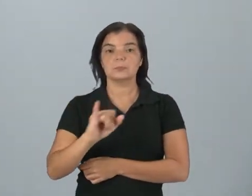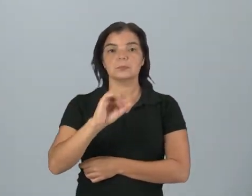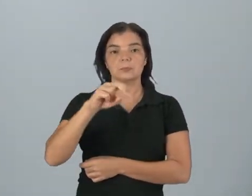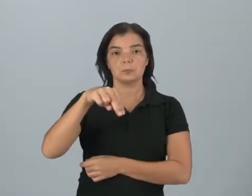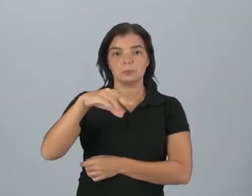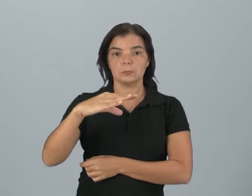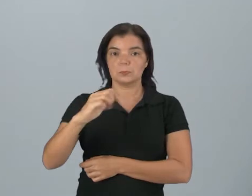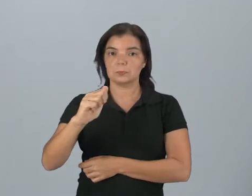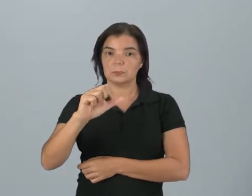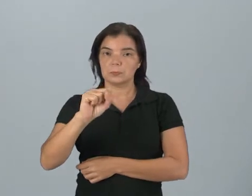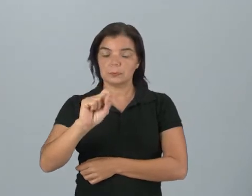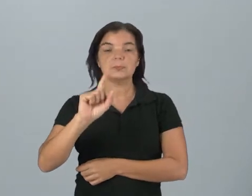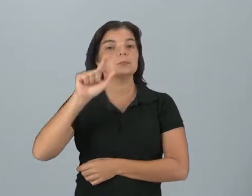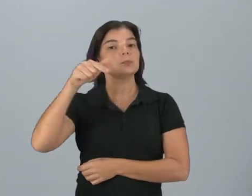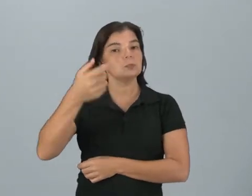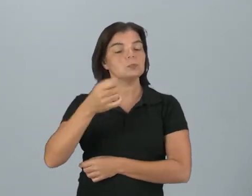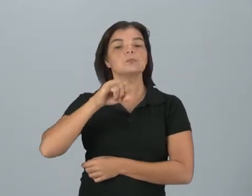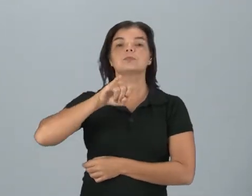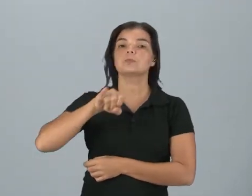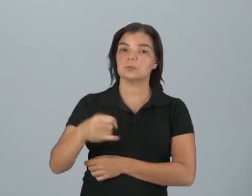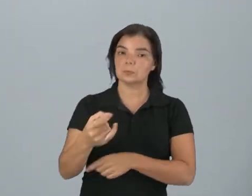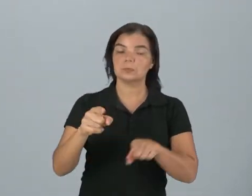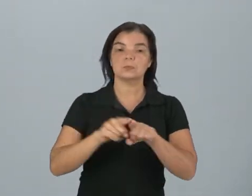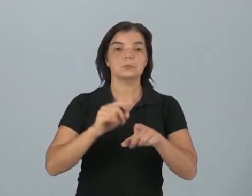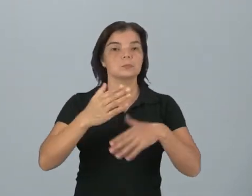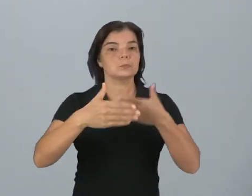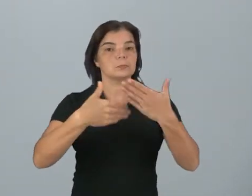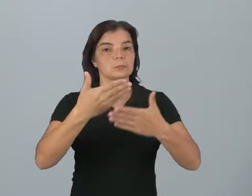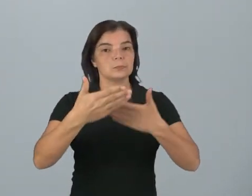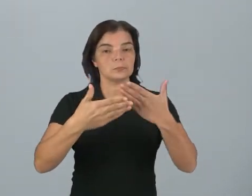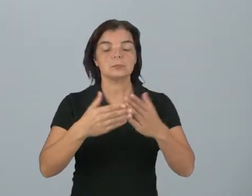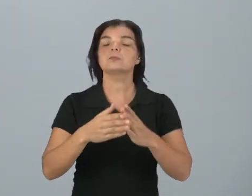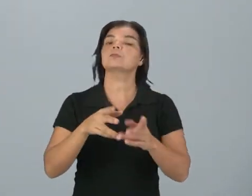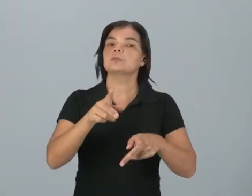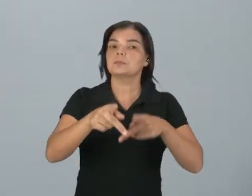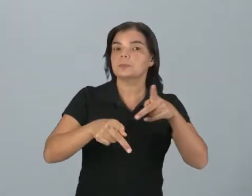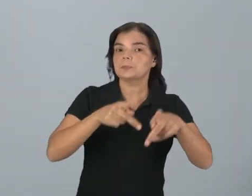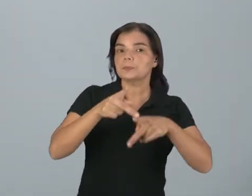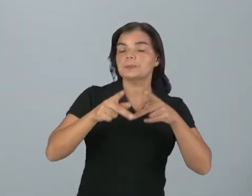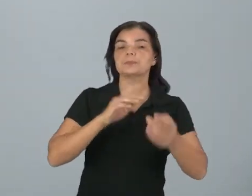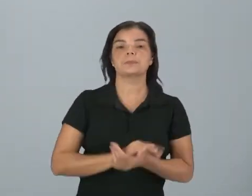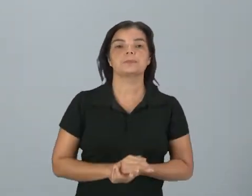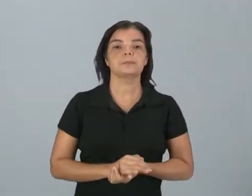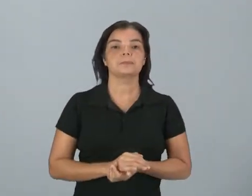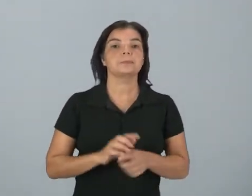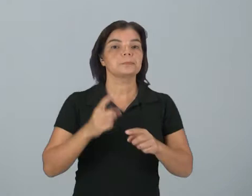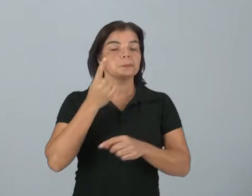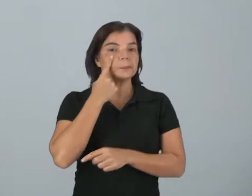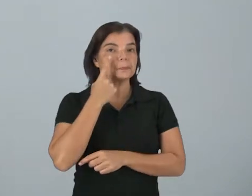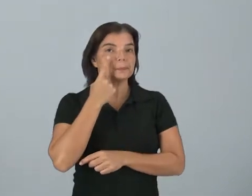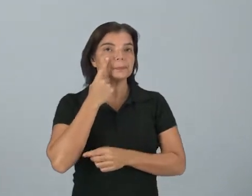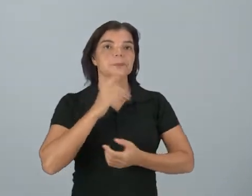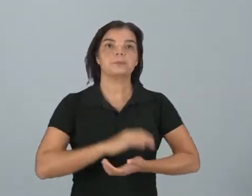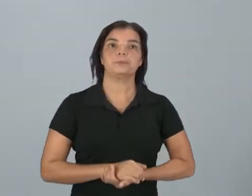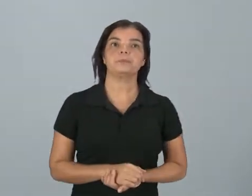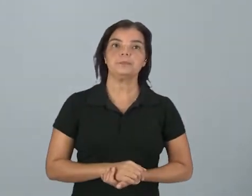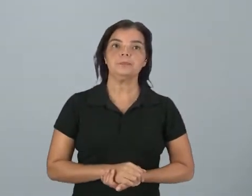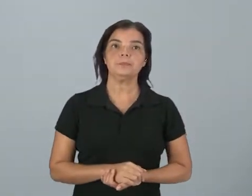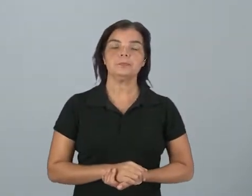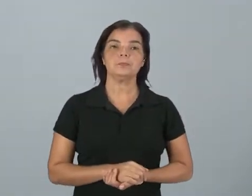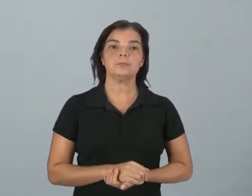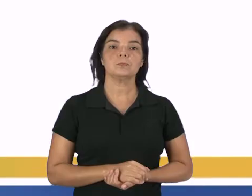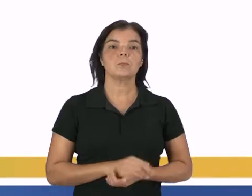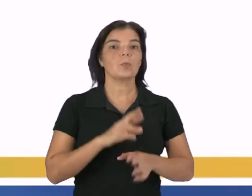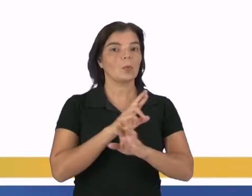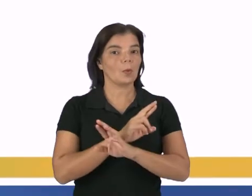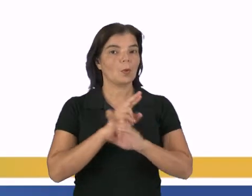aí, numa outra oportunidade, a gente fala das demais civilizações. Mas vamos lá, observem aí.